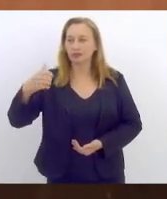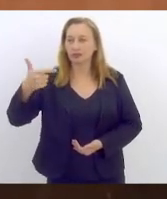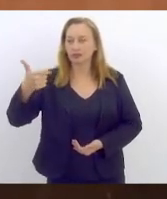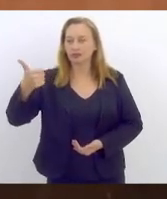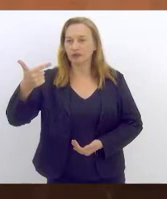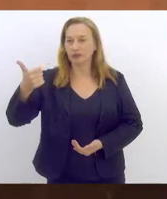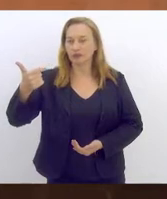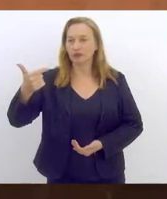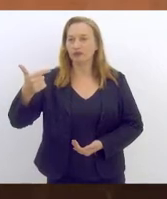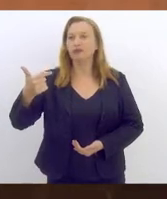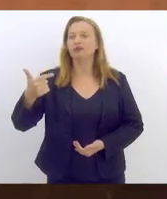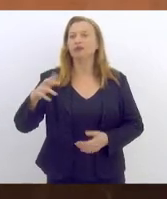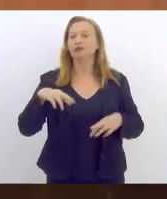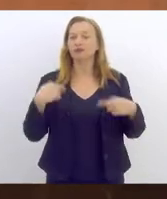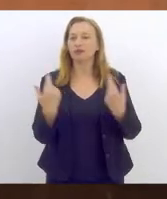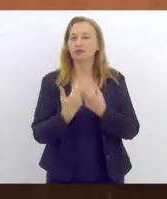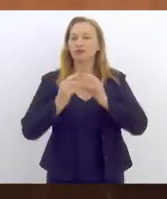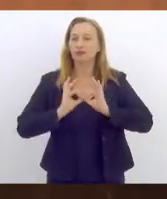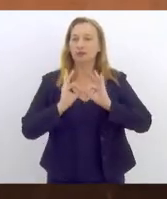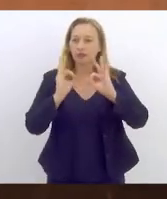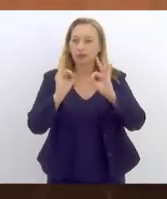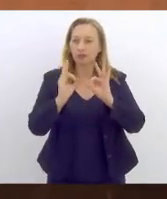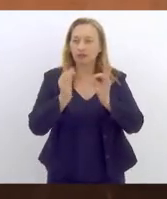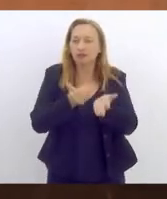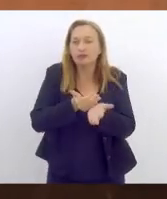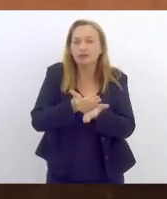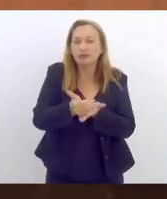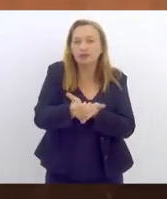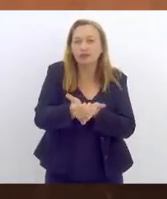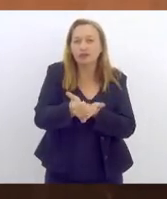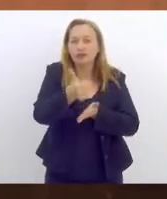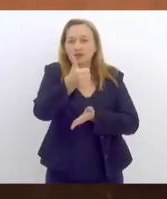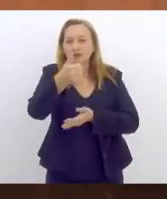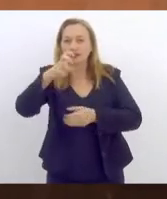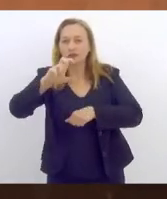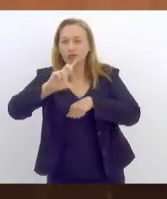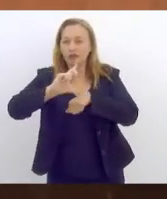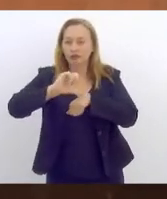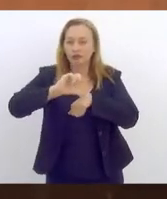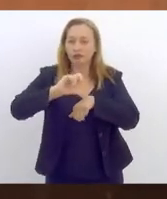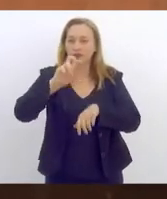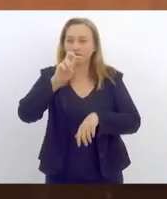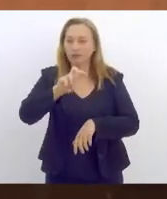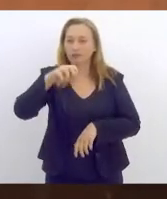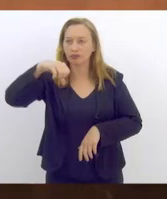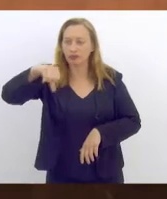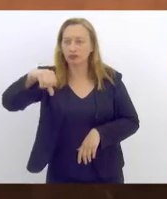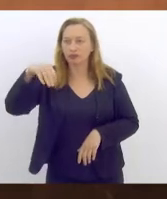seção extraordinária que é iniciada às 15 horas